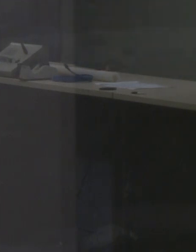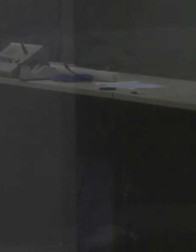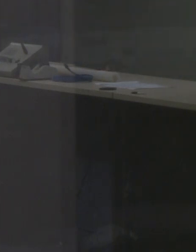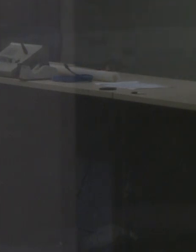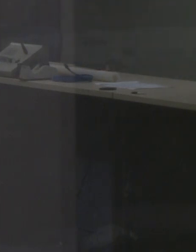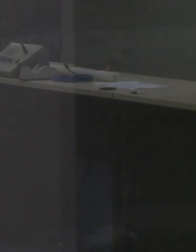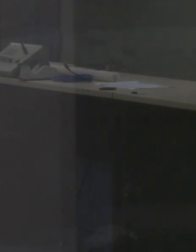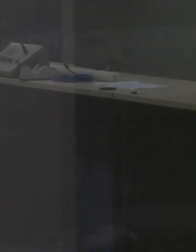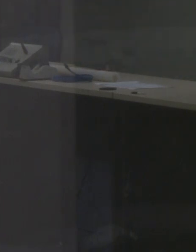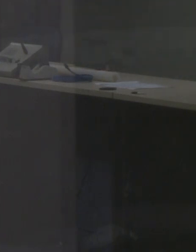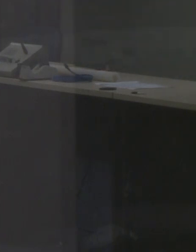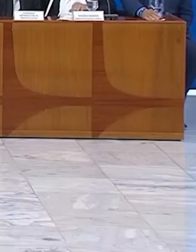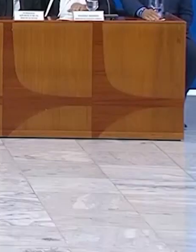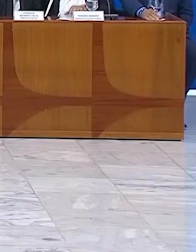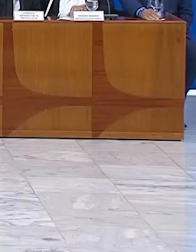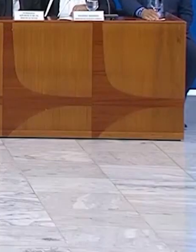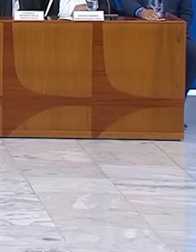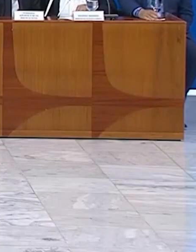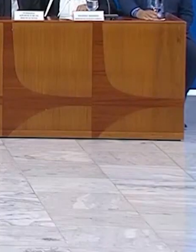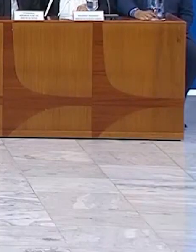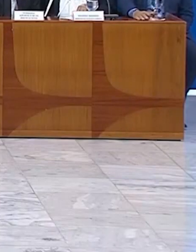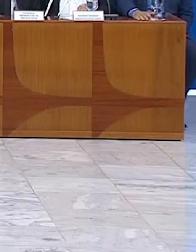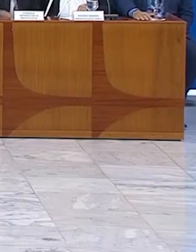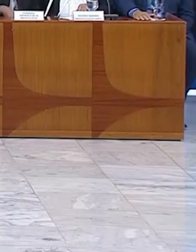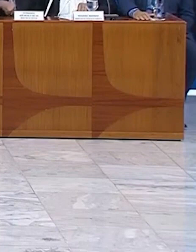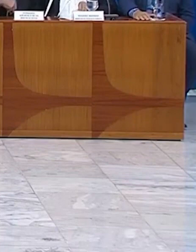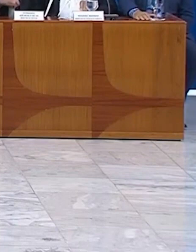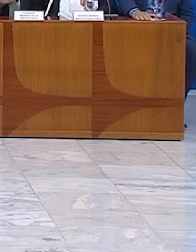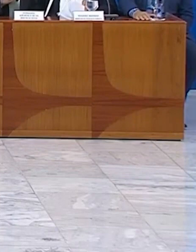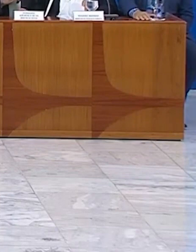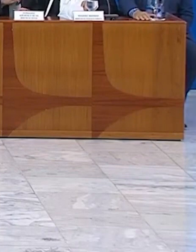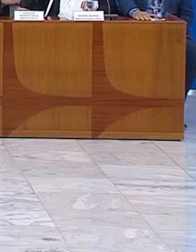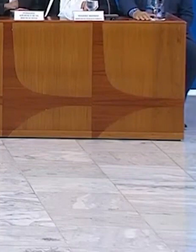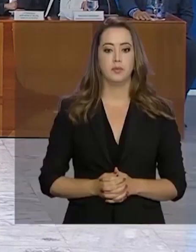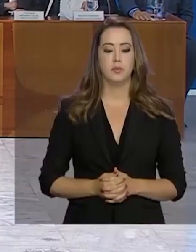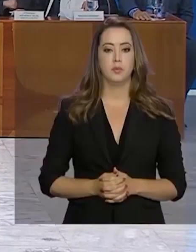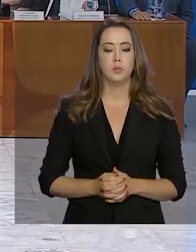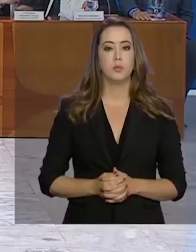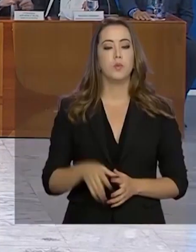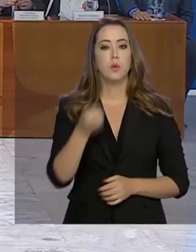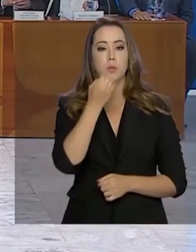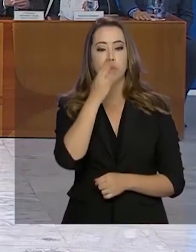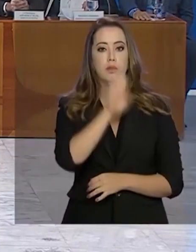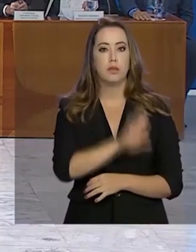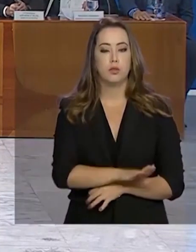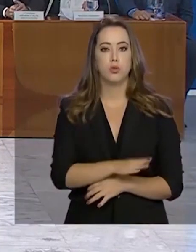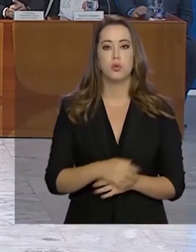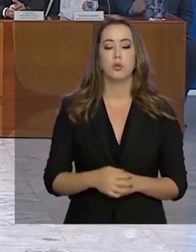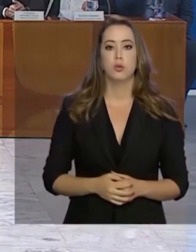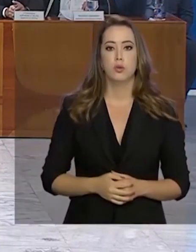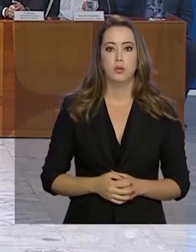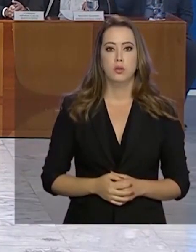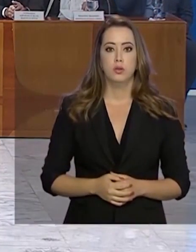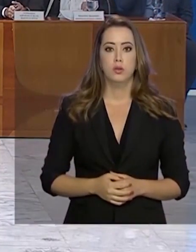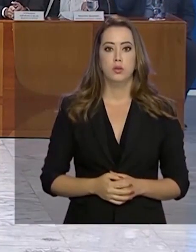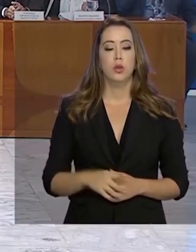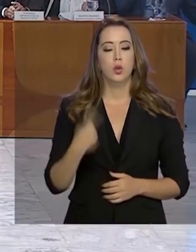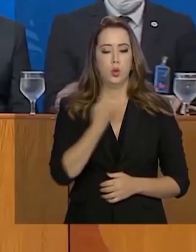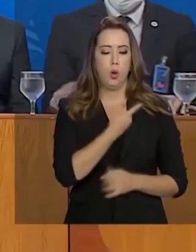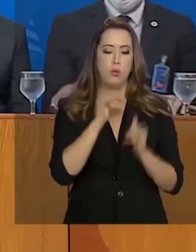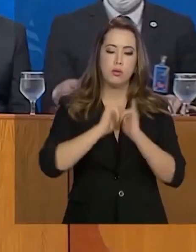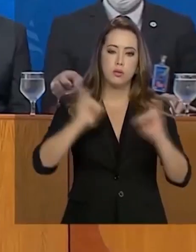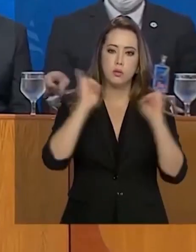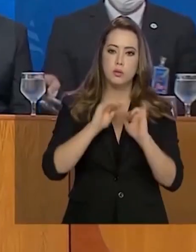investimentos na área da saúde. Mas um dos problemas é justamente a distância entre intenção e gesto. Ao mesmo tempo